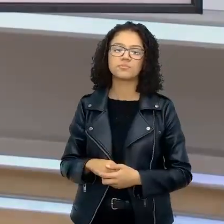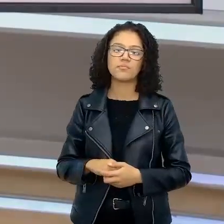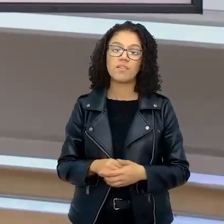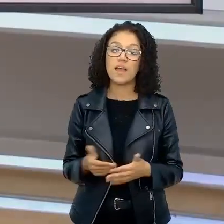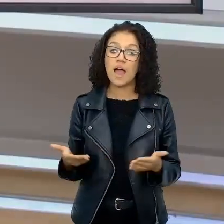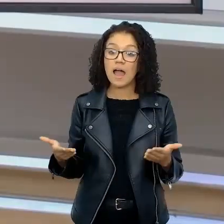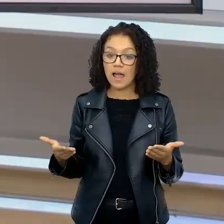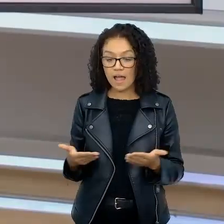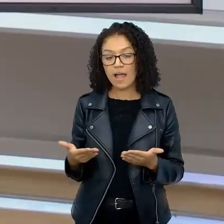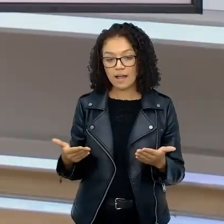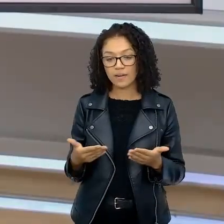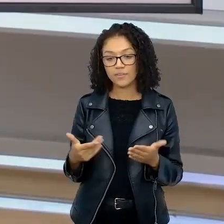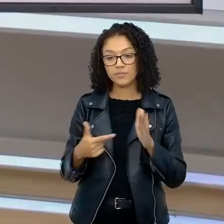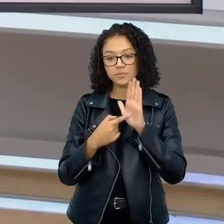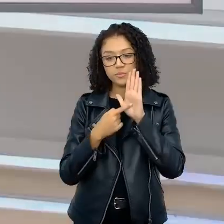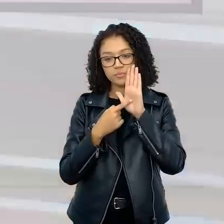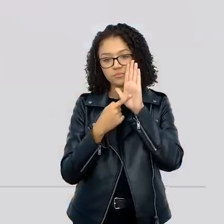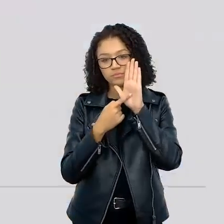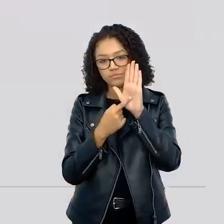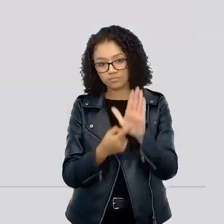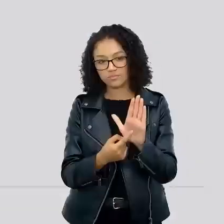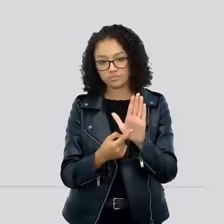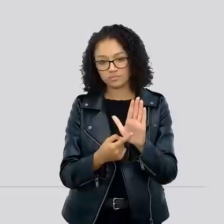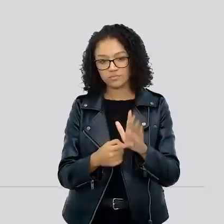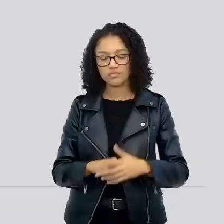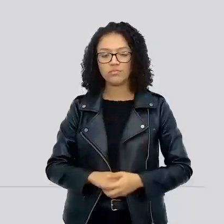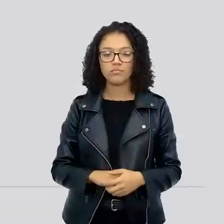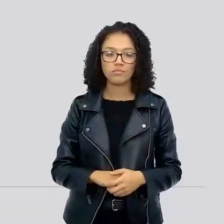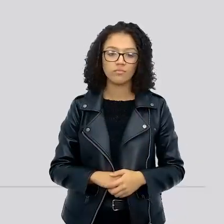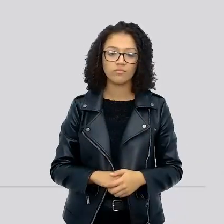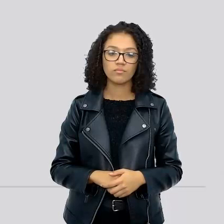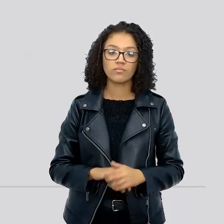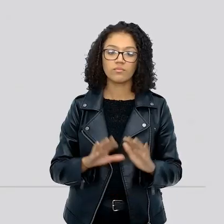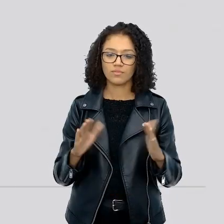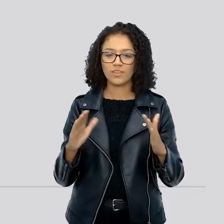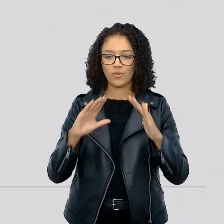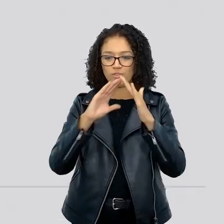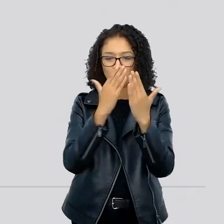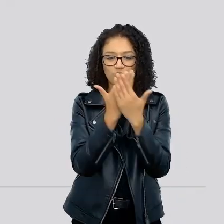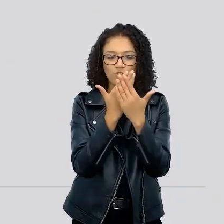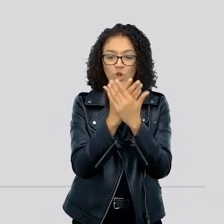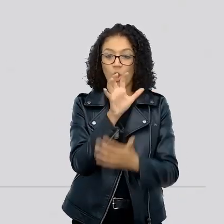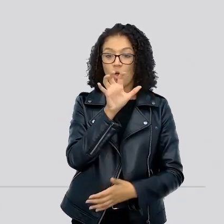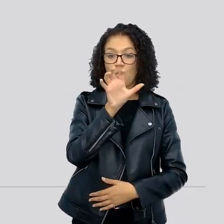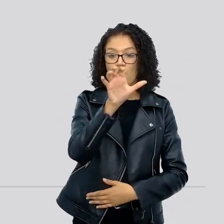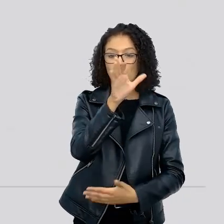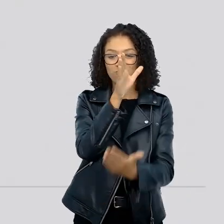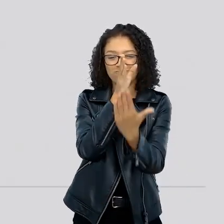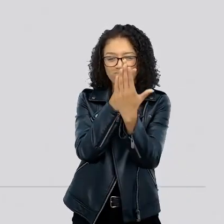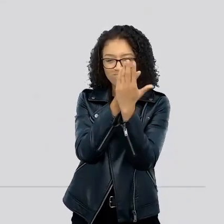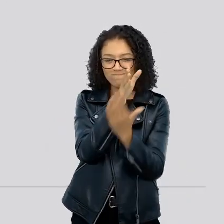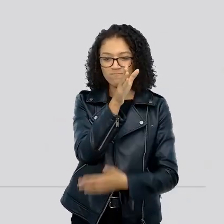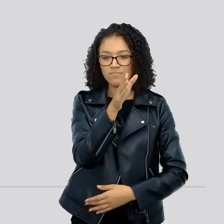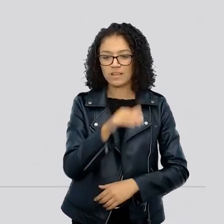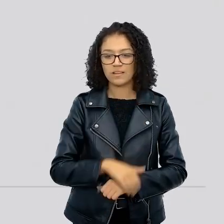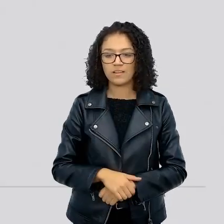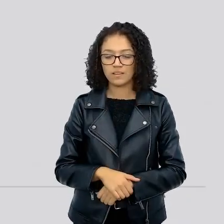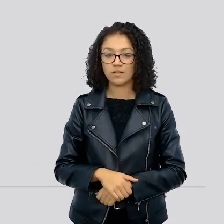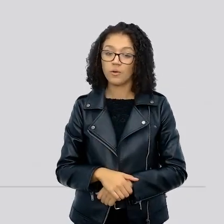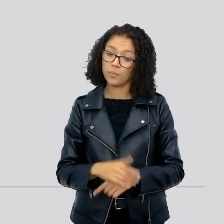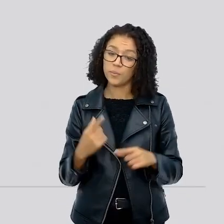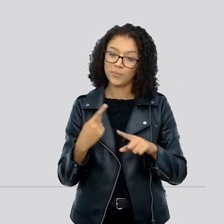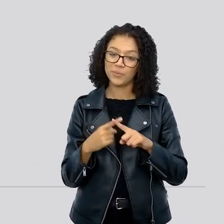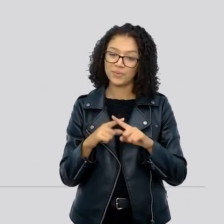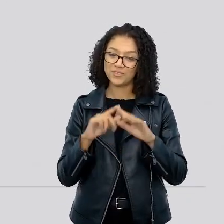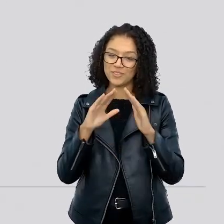pouquinho dessa rede de proteção, tá? A gente colocou a escola aqui no meio justamente porque a gente está dando esse curso para vocês,